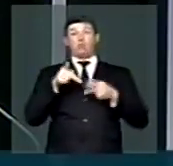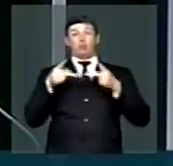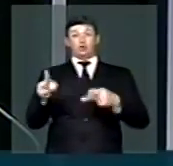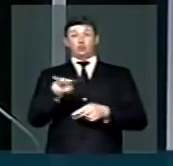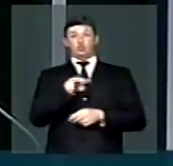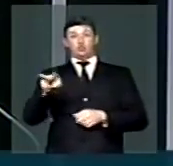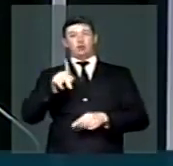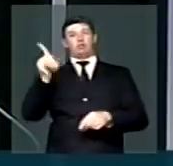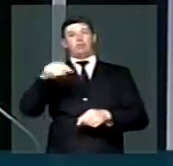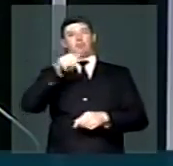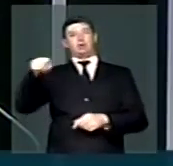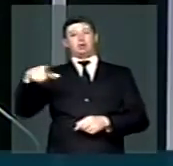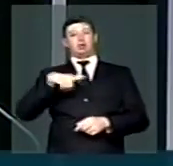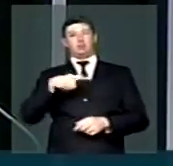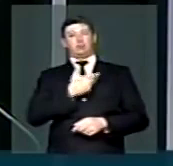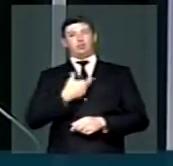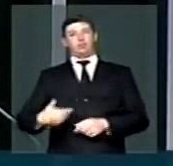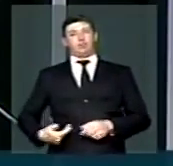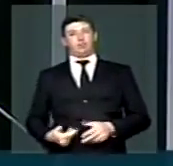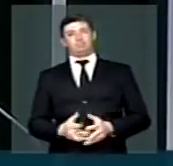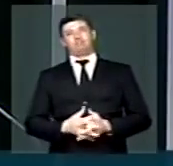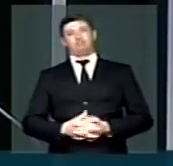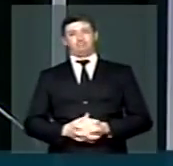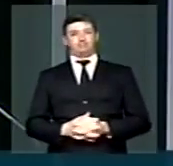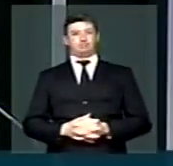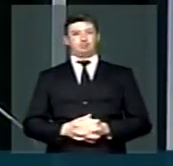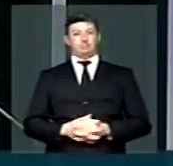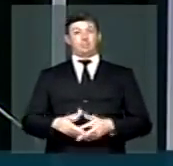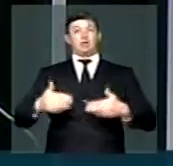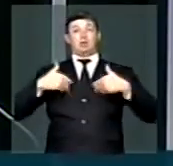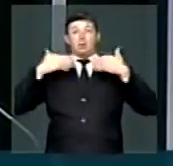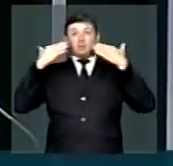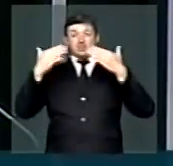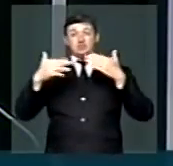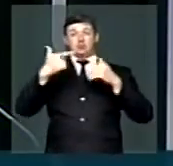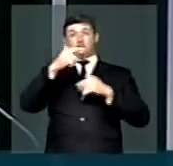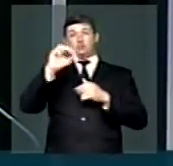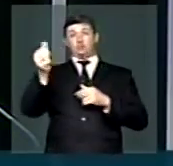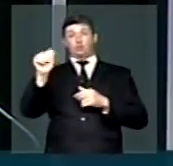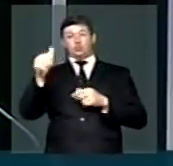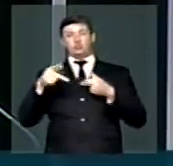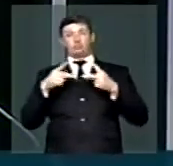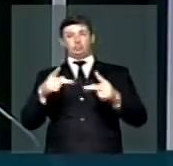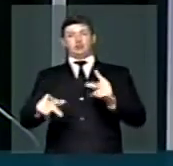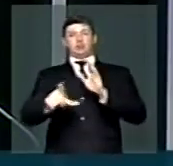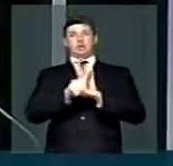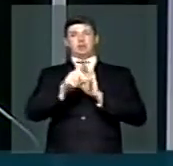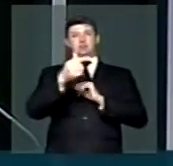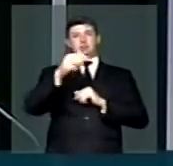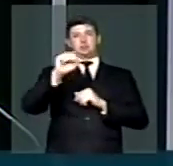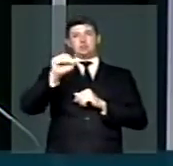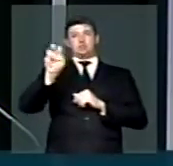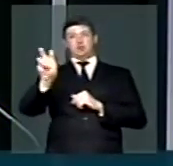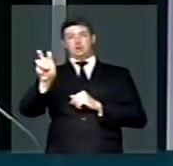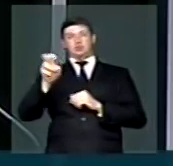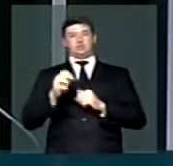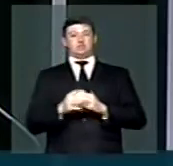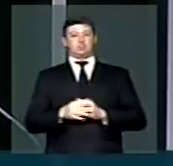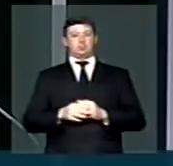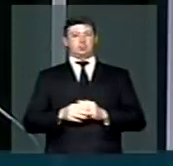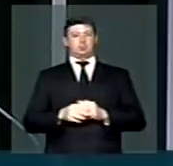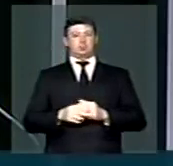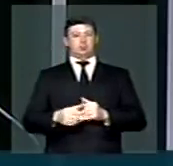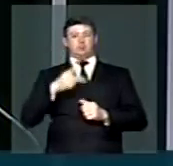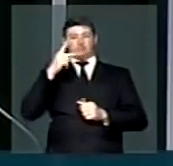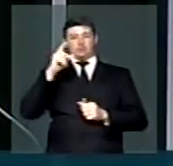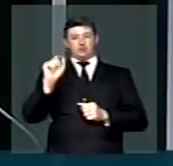foram vetados pelo governo. Apresentei em 2011 o projeto de lei 785, que